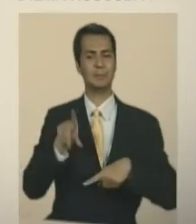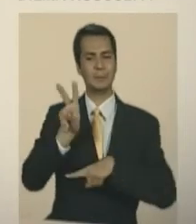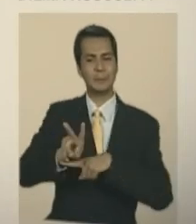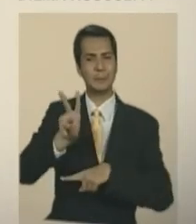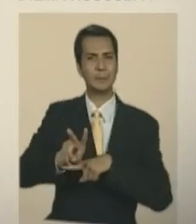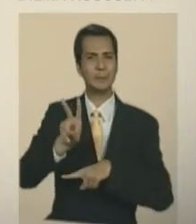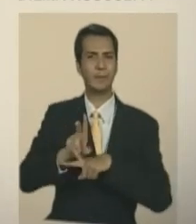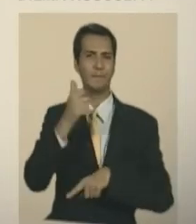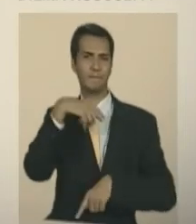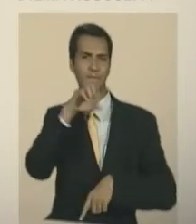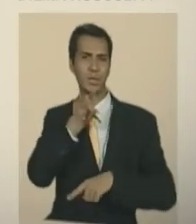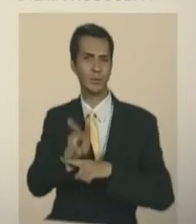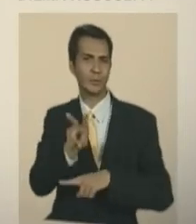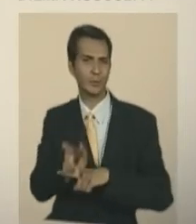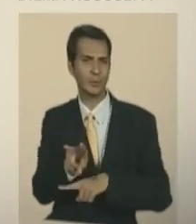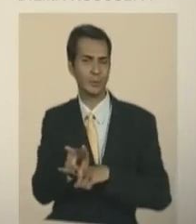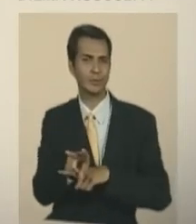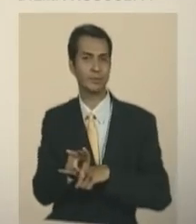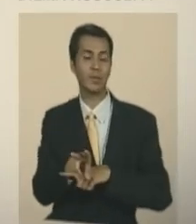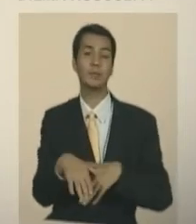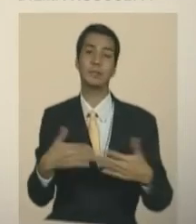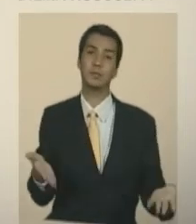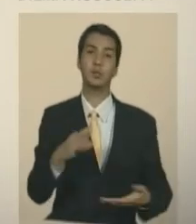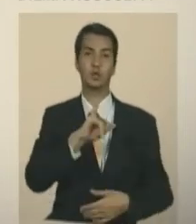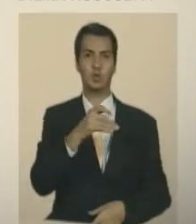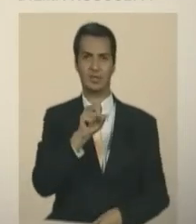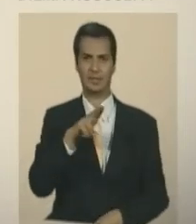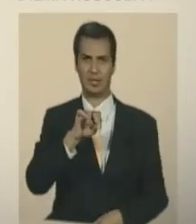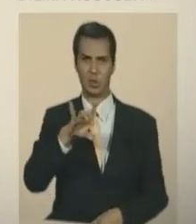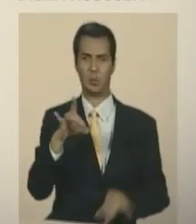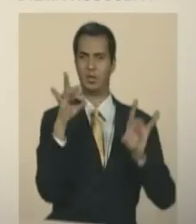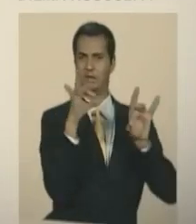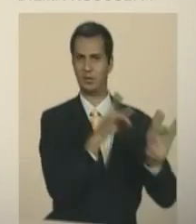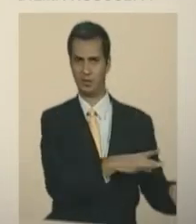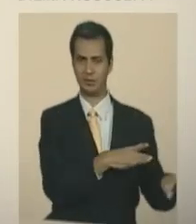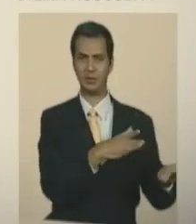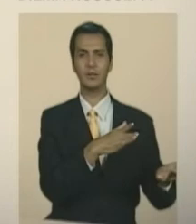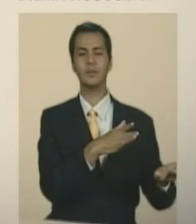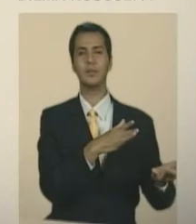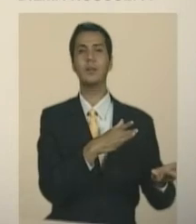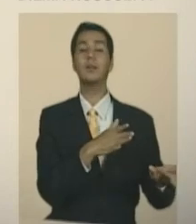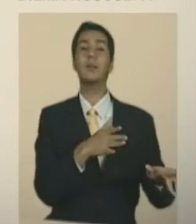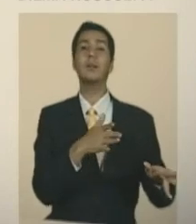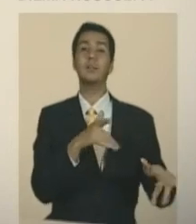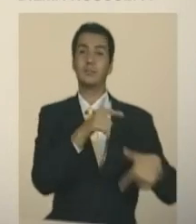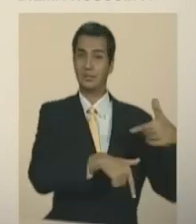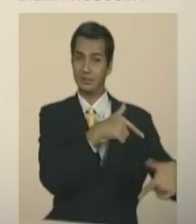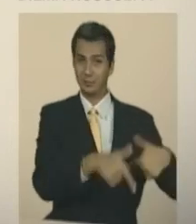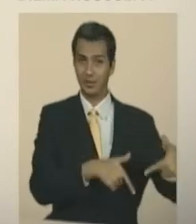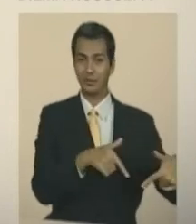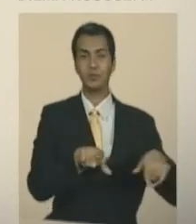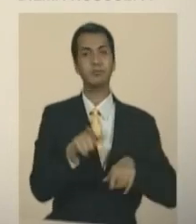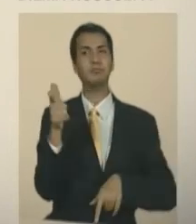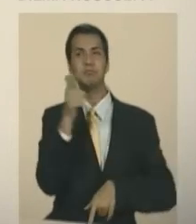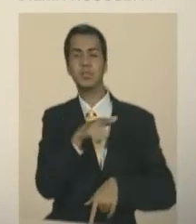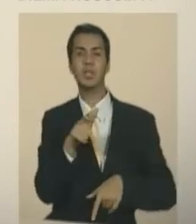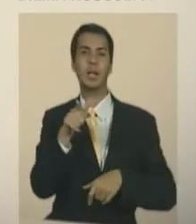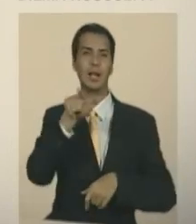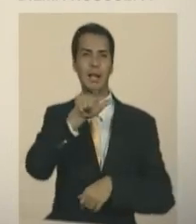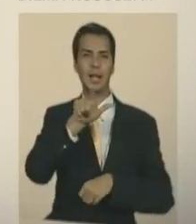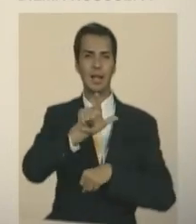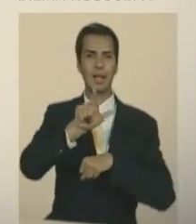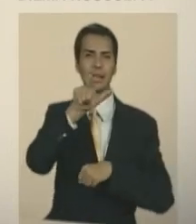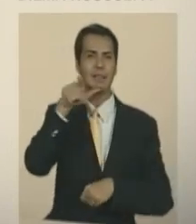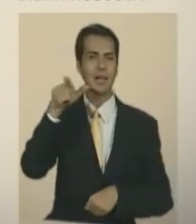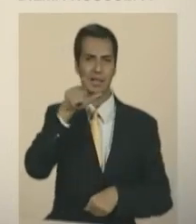atenção da sua mãe a Josenilda deixou o emprego e passou a vender lanches para vizinhança até que conseguiu realizar o sonho